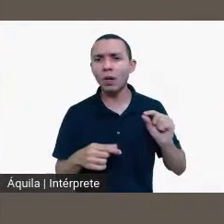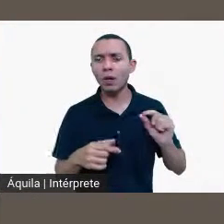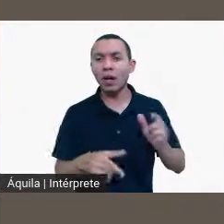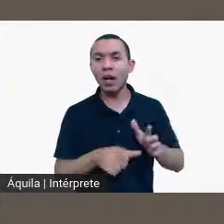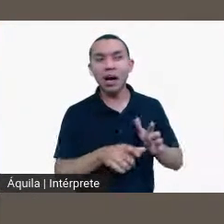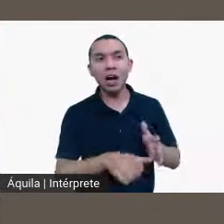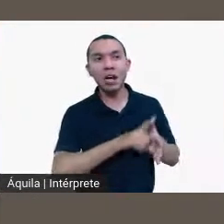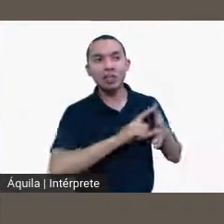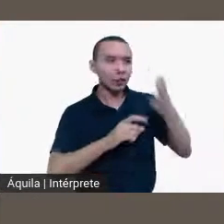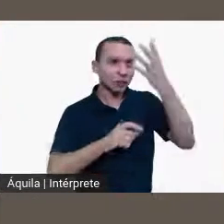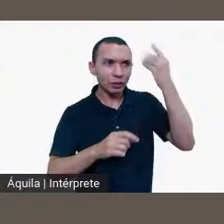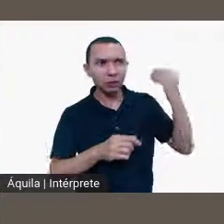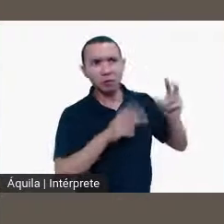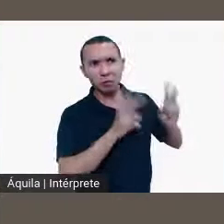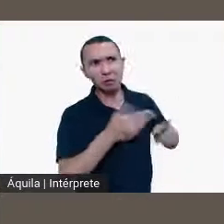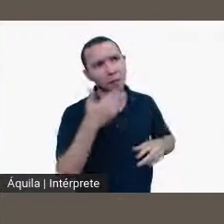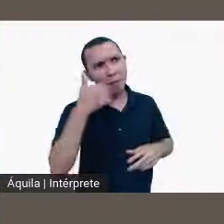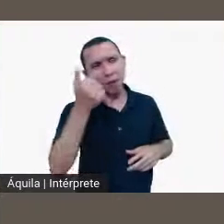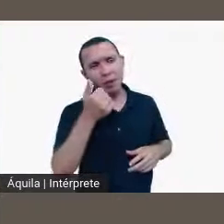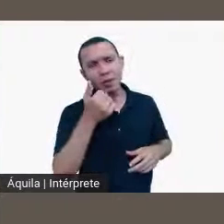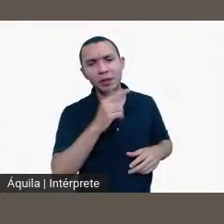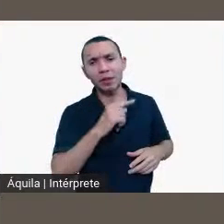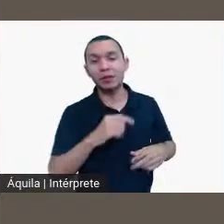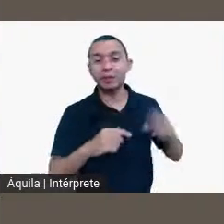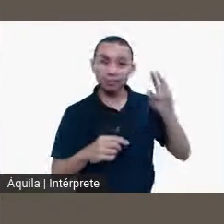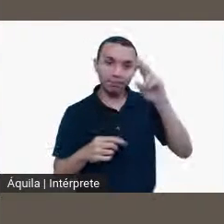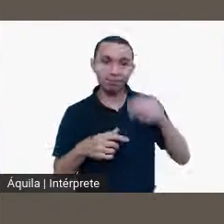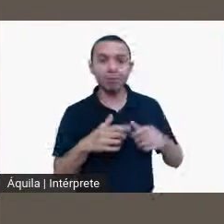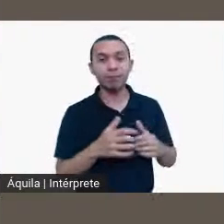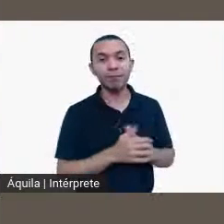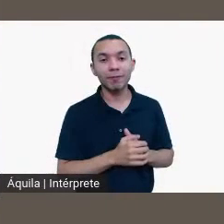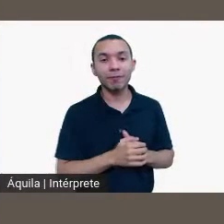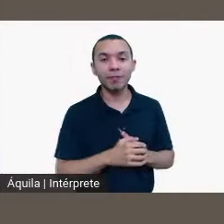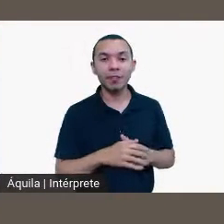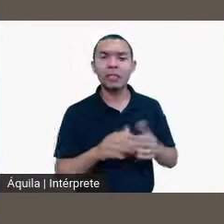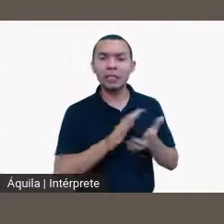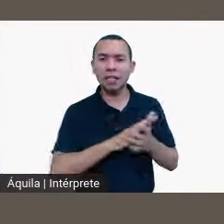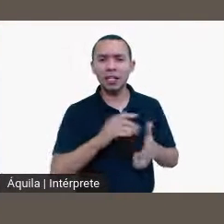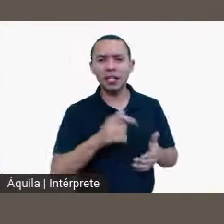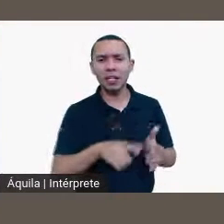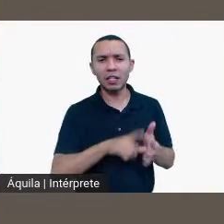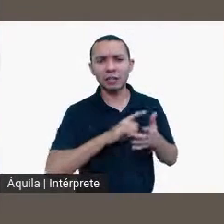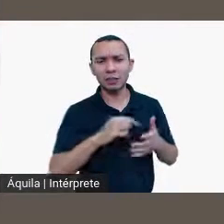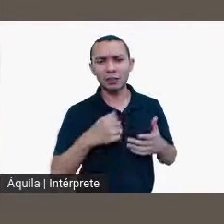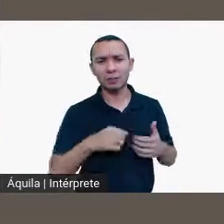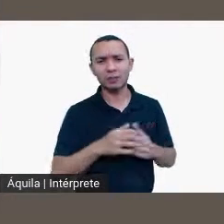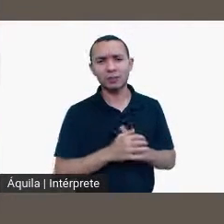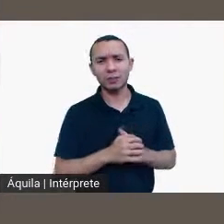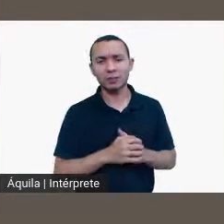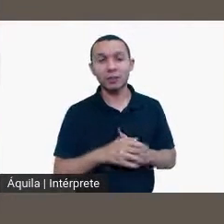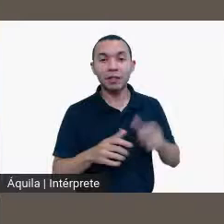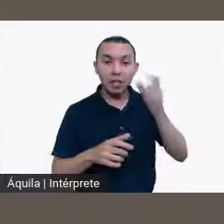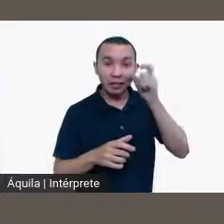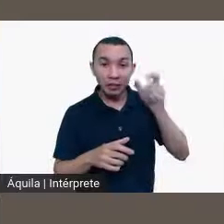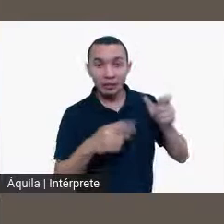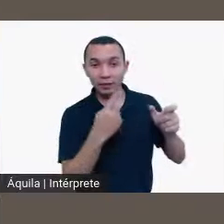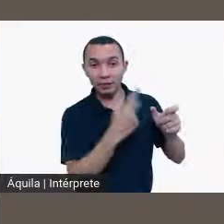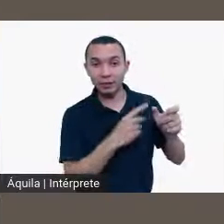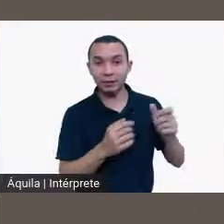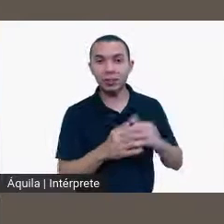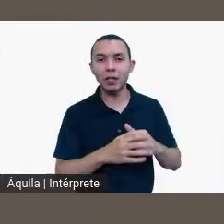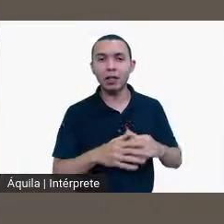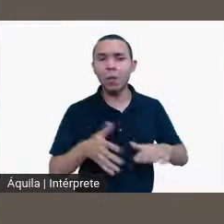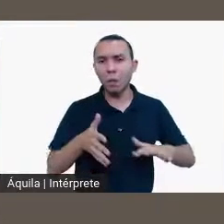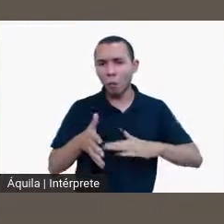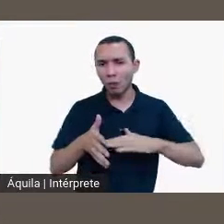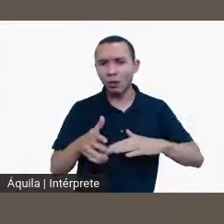esquecido, mas há também o lembrado que há muito virou fóssil a que nada pode lhe insuflar vida e interesse. Assim, o modernismo não é